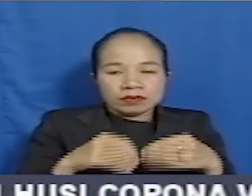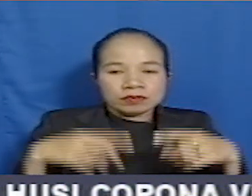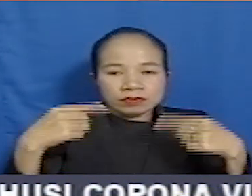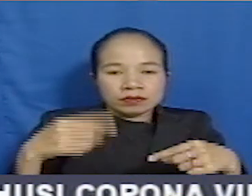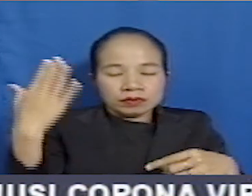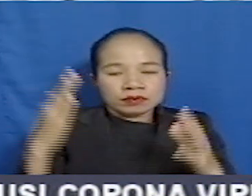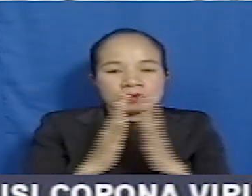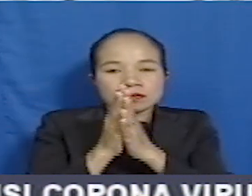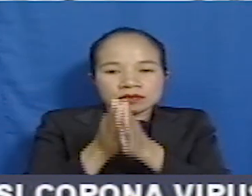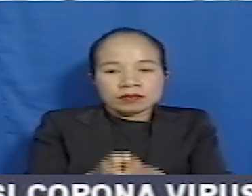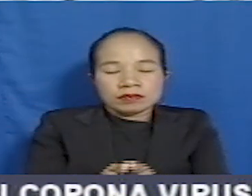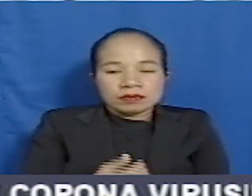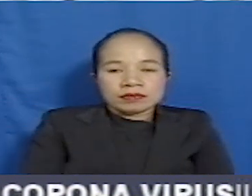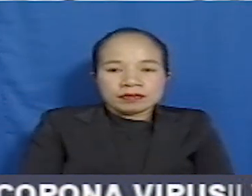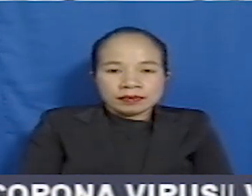Myanmar.